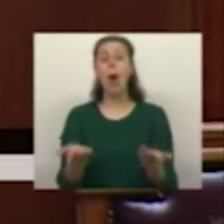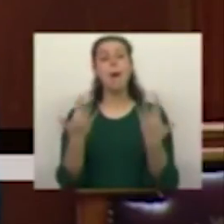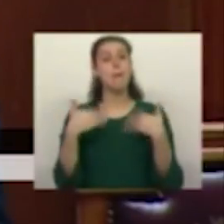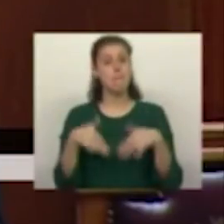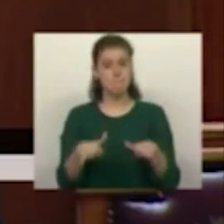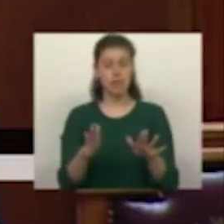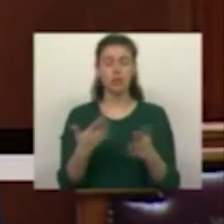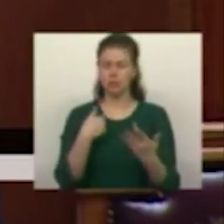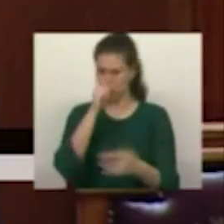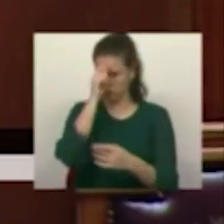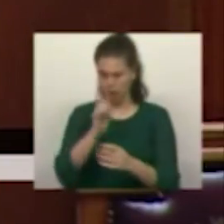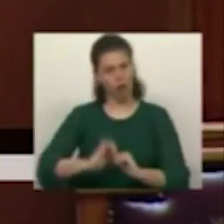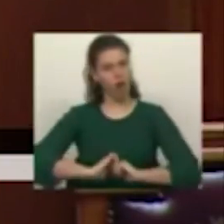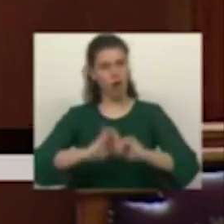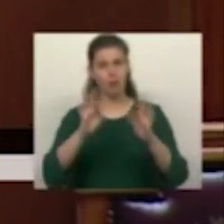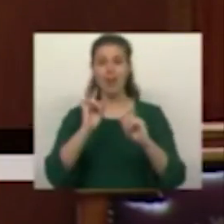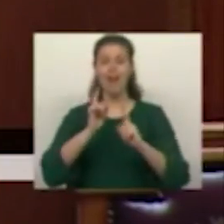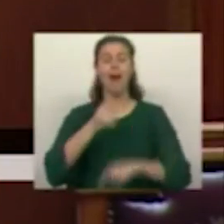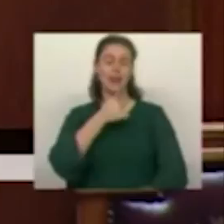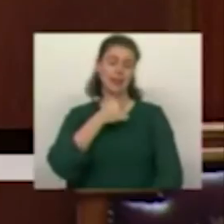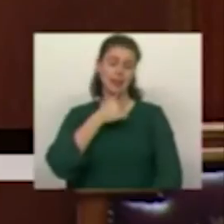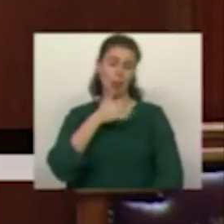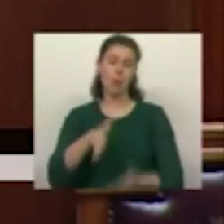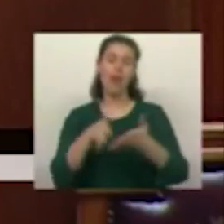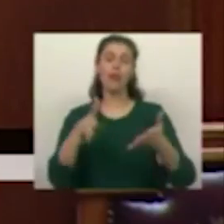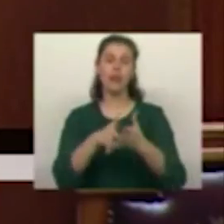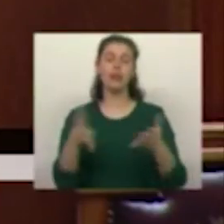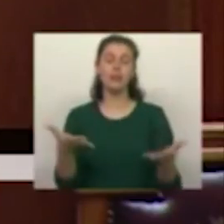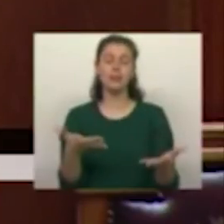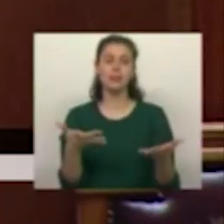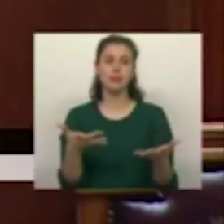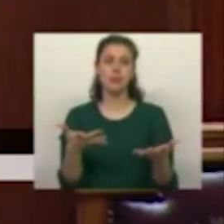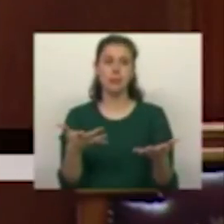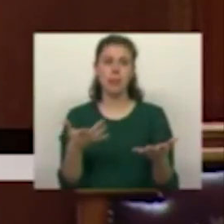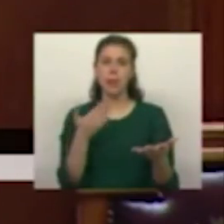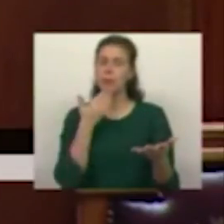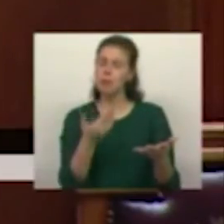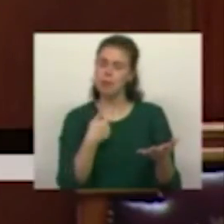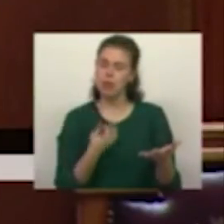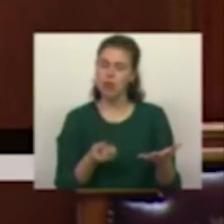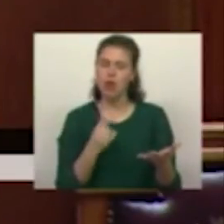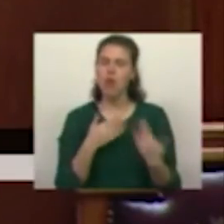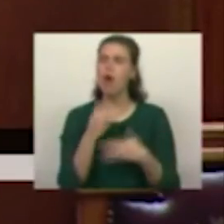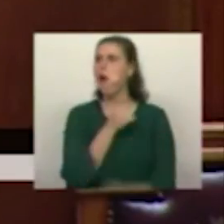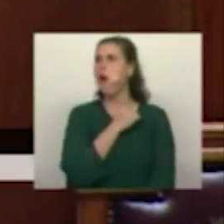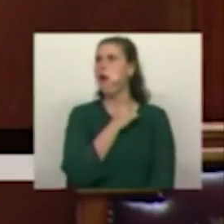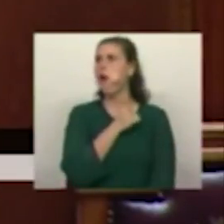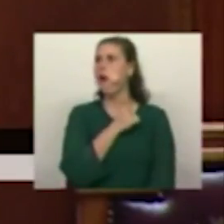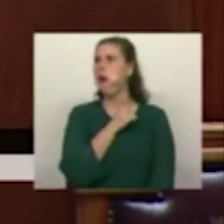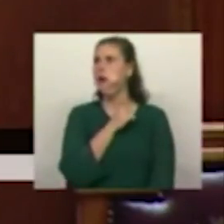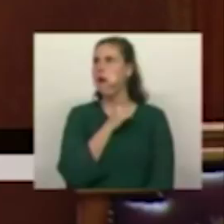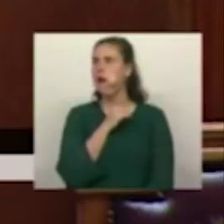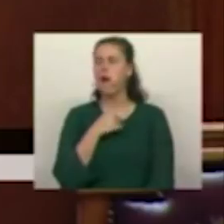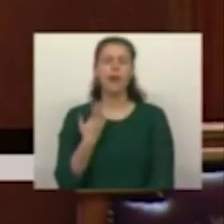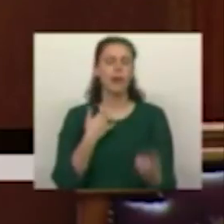entanto, respeitaremos, obviamente, aquela que é a decisão da maioria. Não nos peçam, é para fazermos de conta que um novo